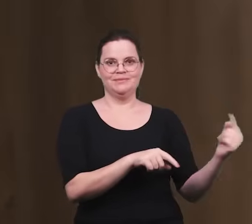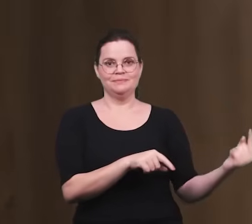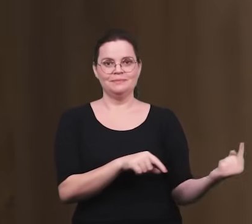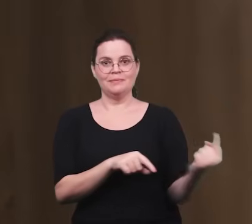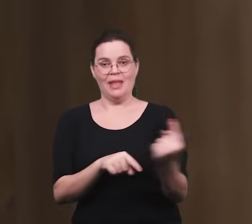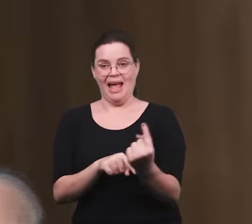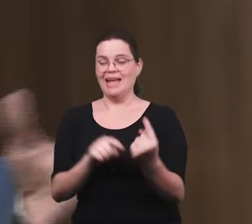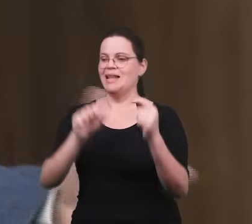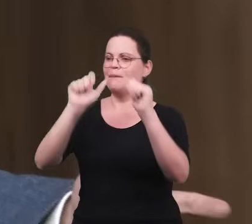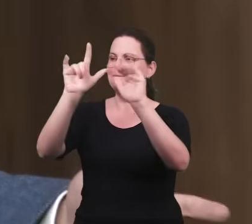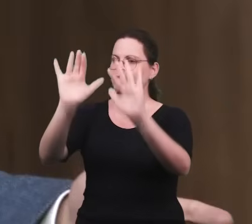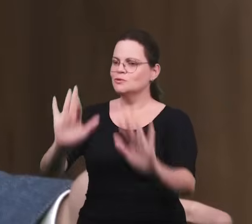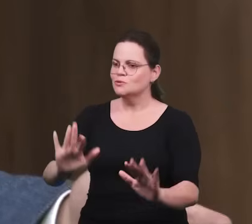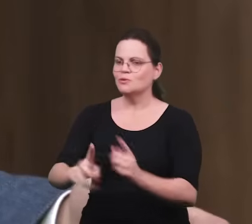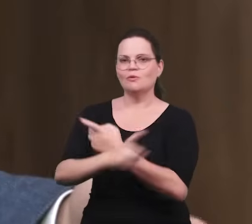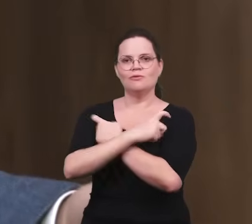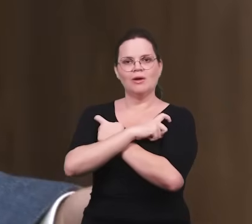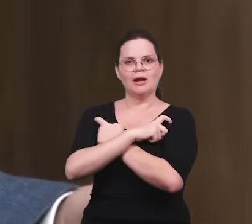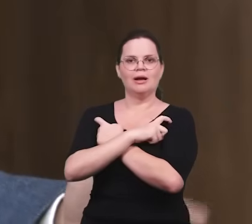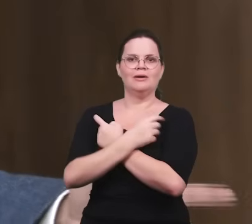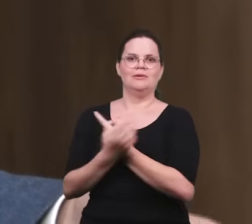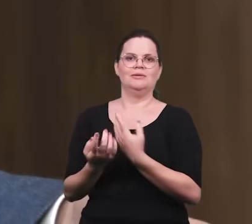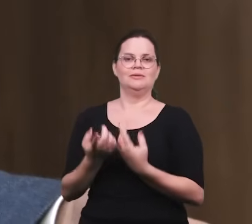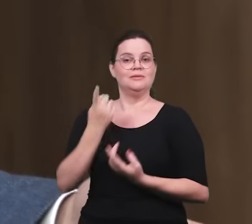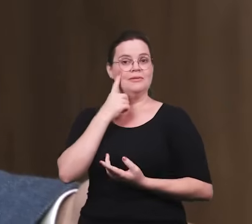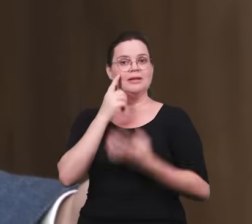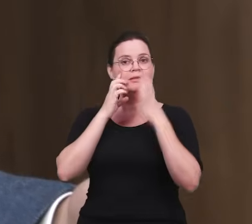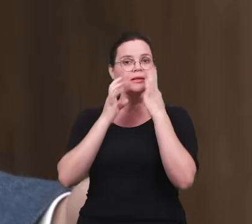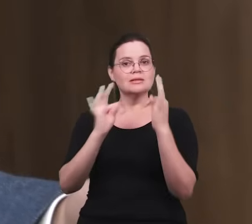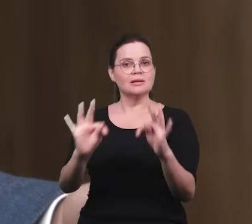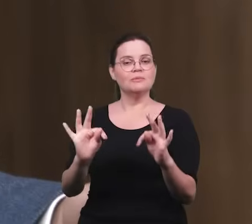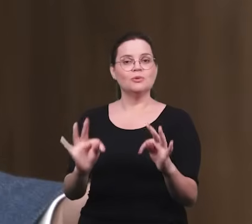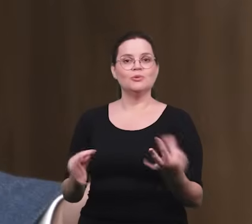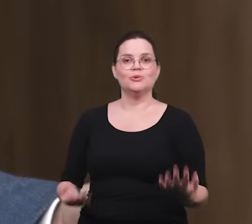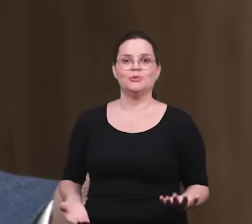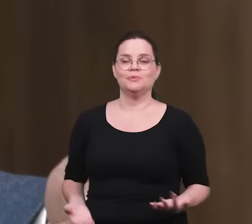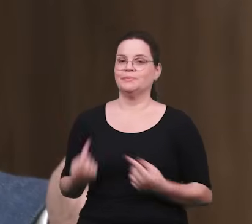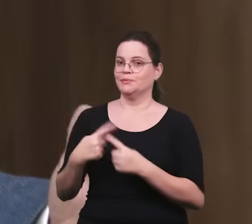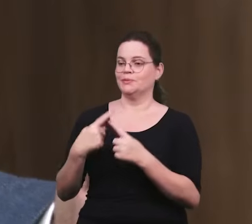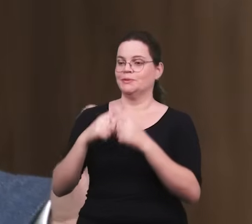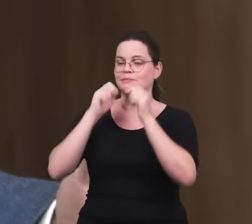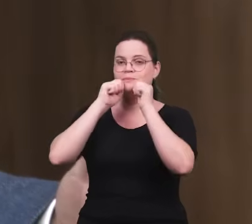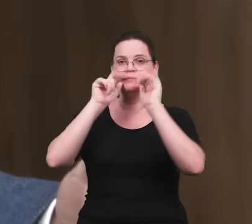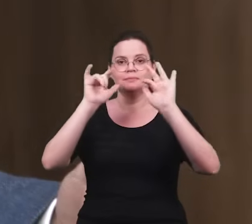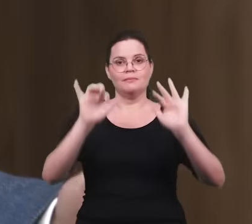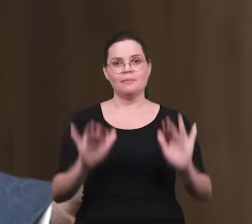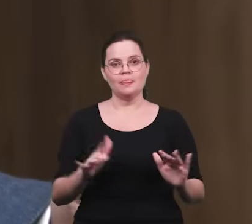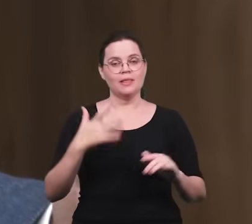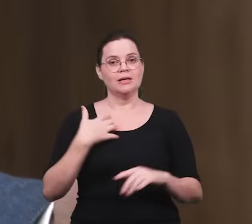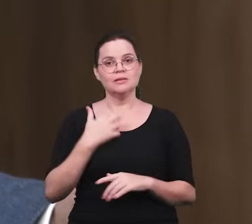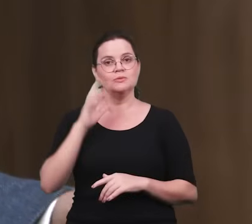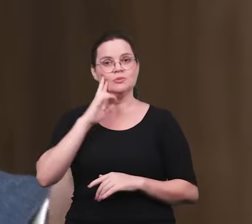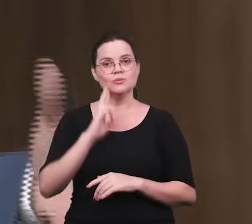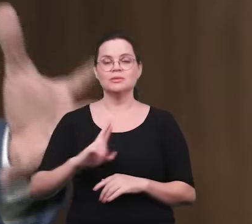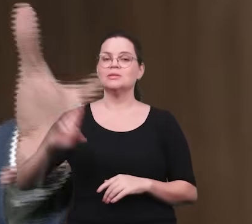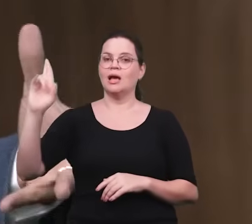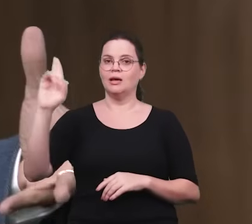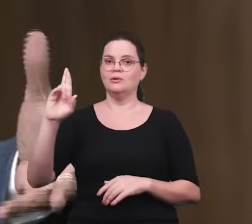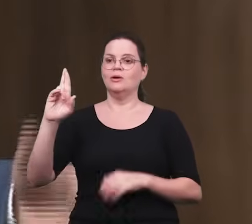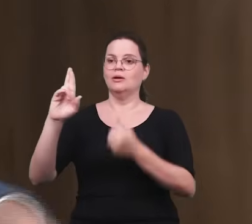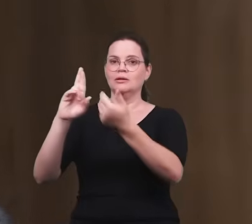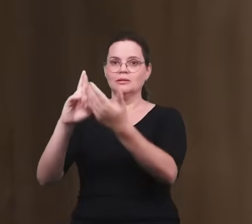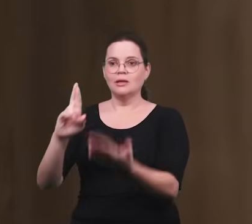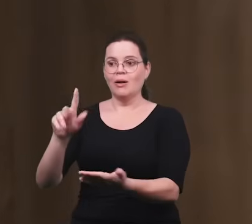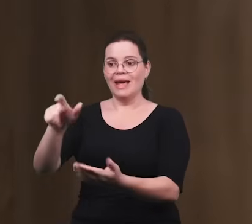abençoou Faraó. Olha que testemunho. Como que a bênção do Senhor e o Deus de Israel ia ser conhecido por